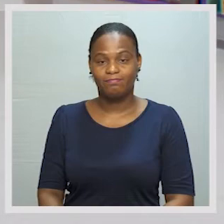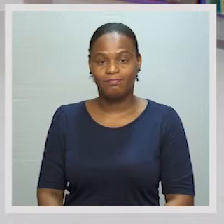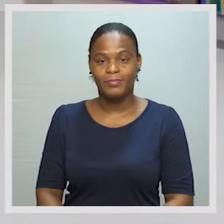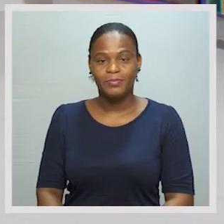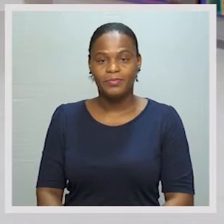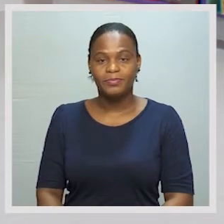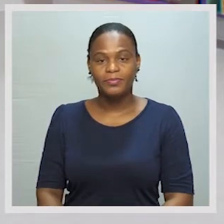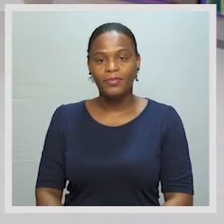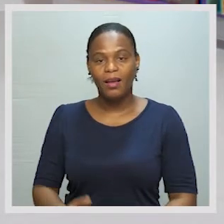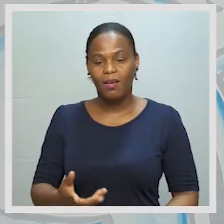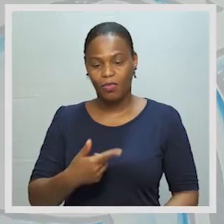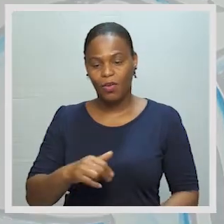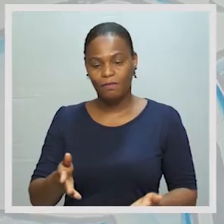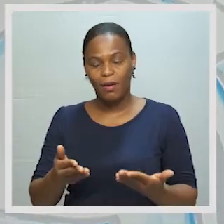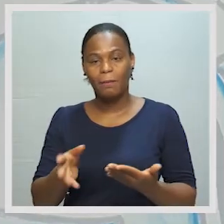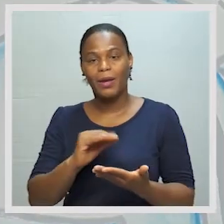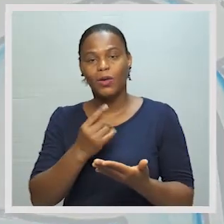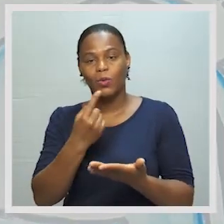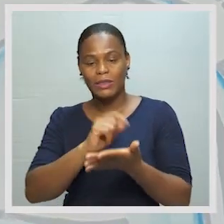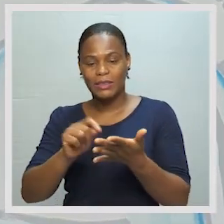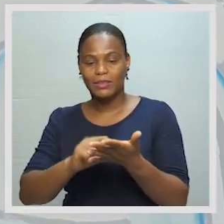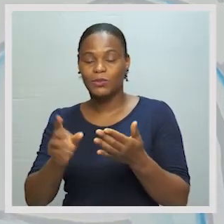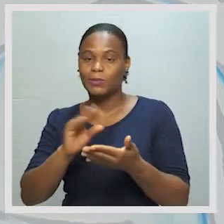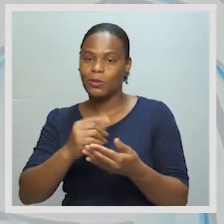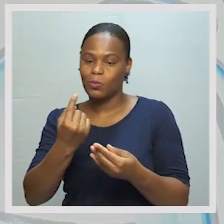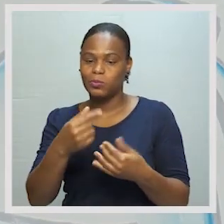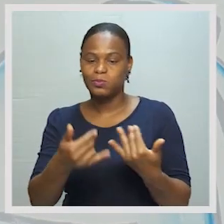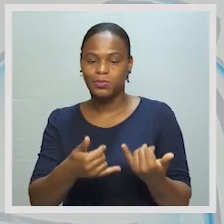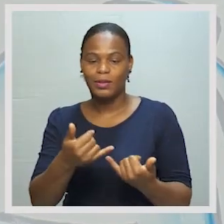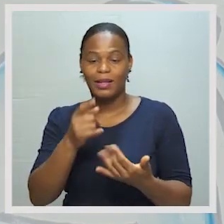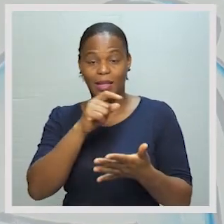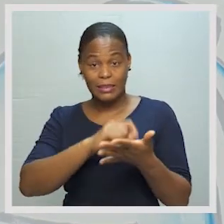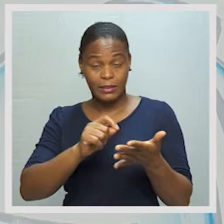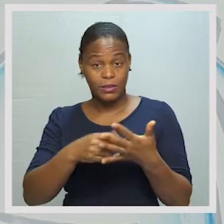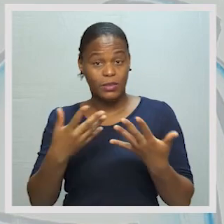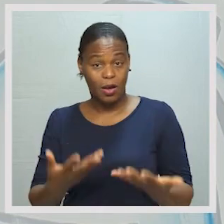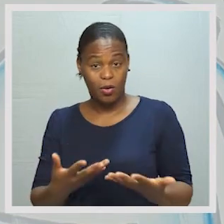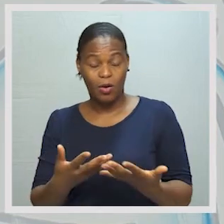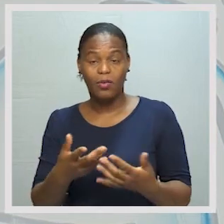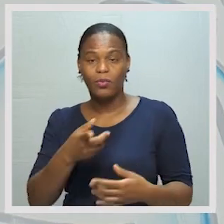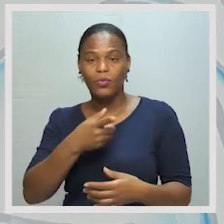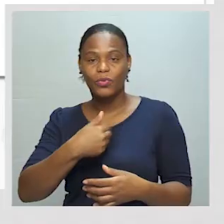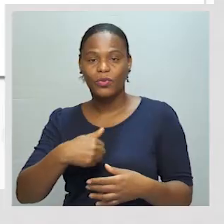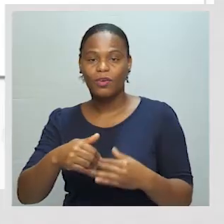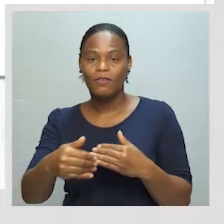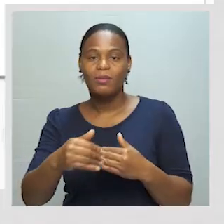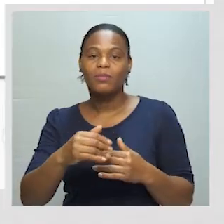Então, vamos a mais um exercício. Neste exercício, nós